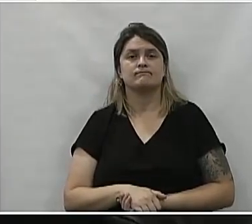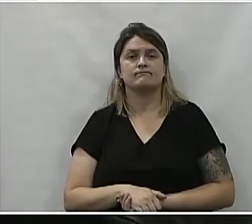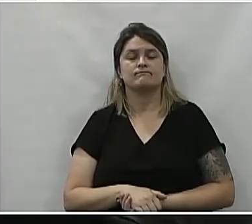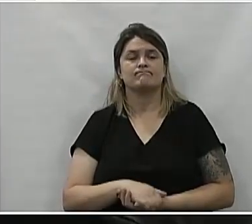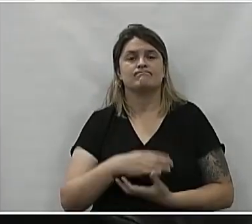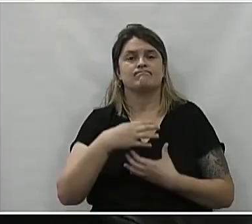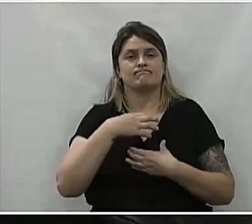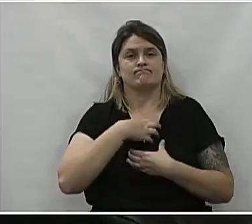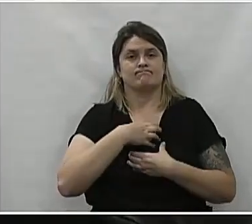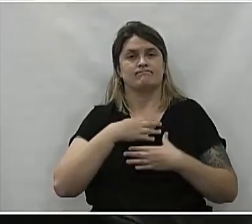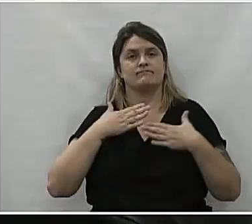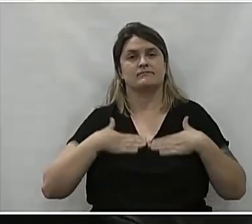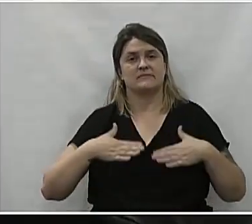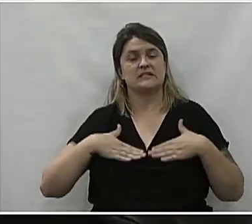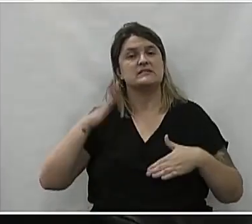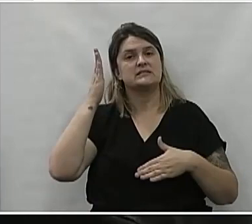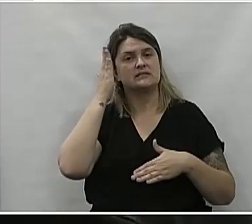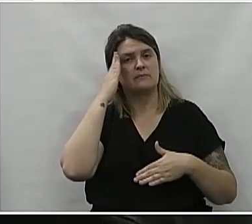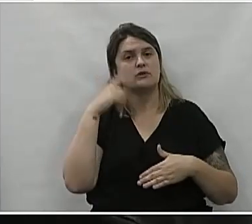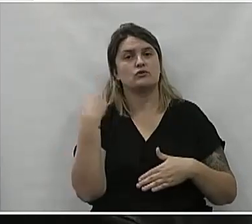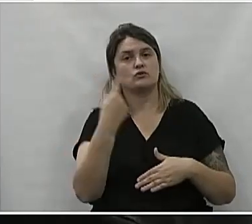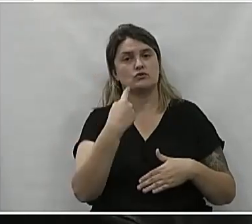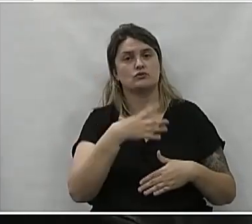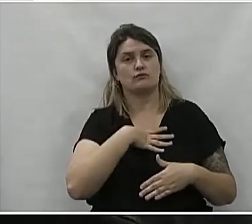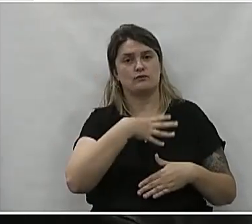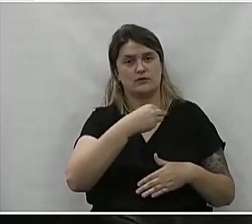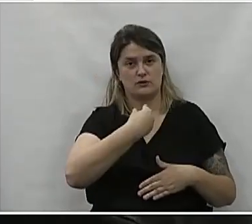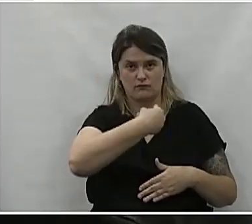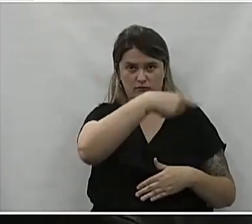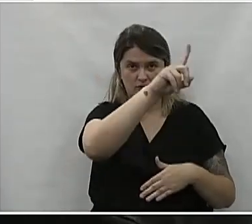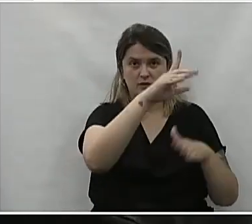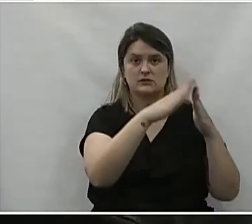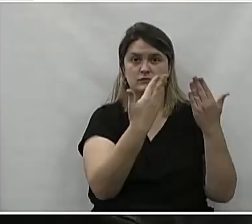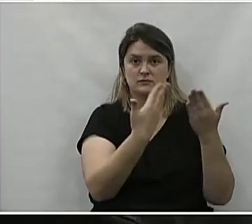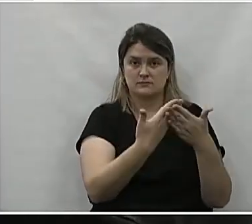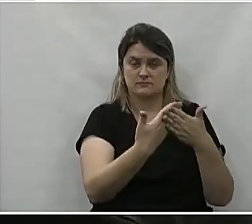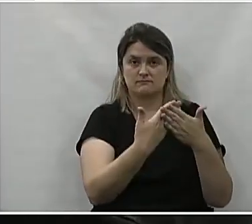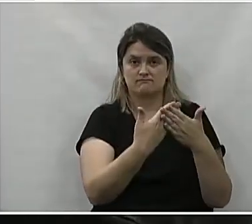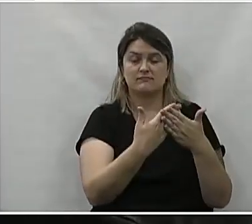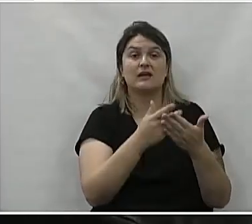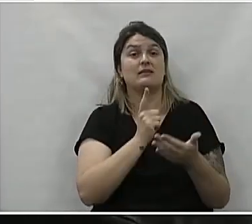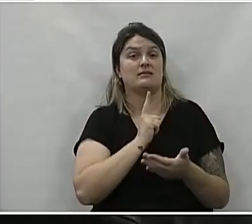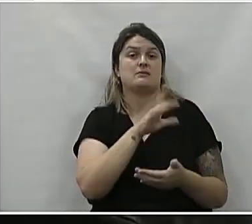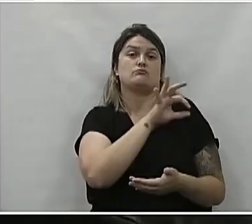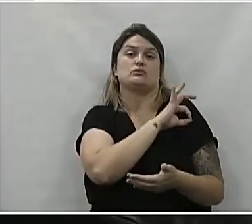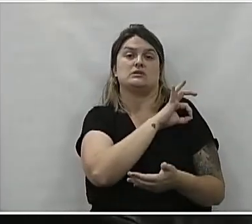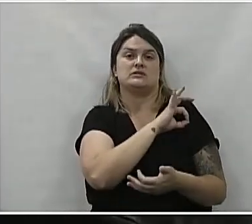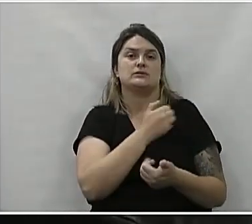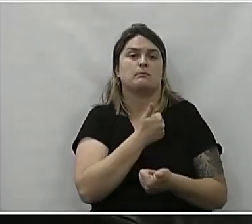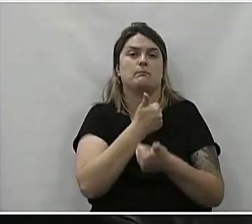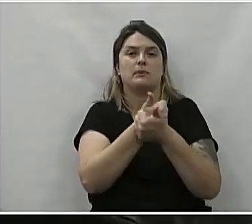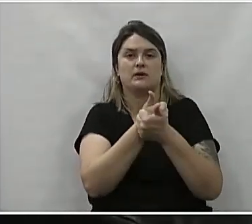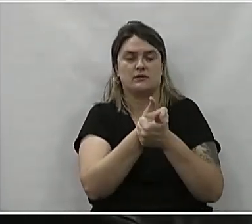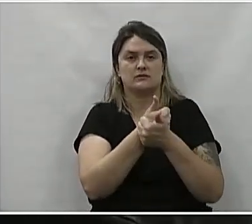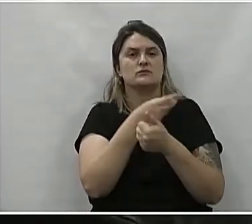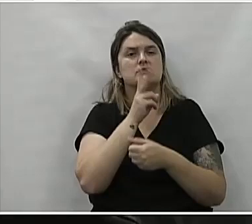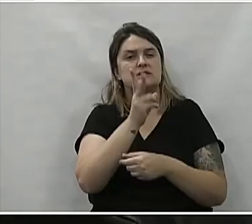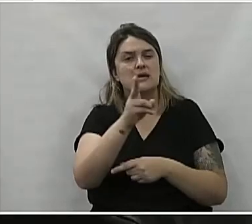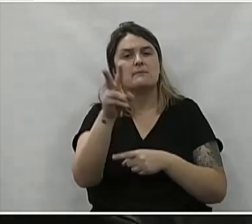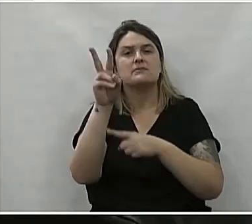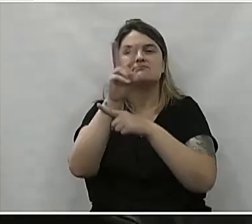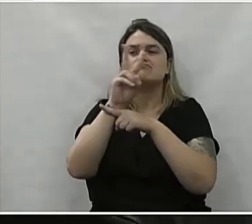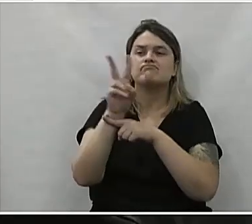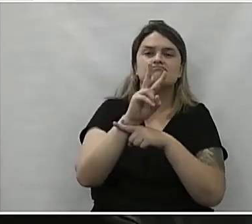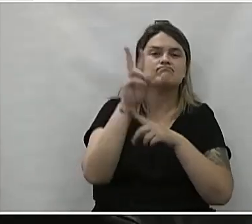Tranquilo Sabendo que nossos filhos Estão indo Para a escola E havendo Esse batalhão Com esses